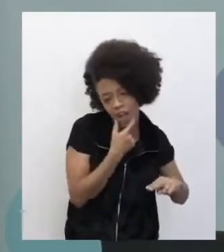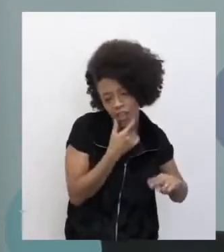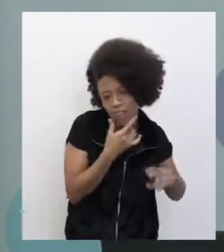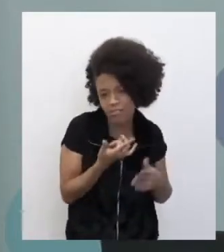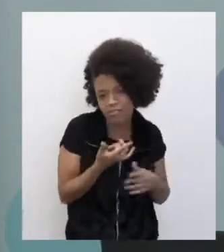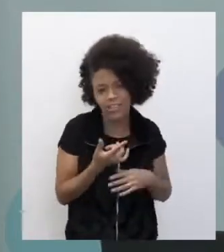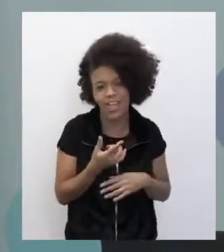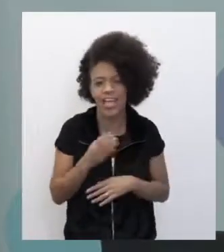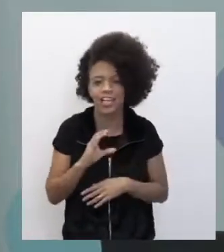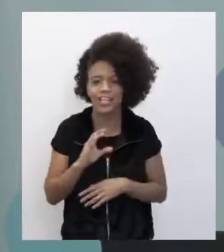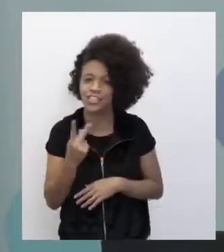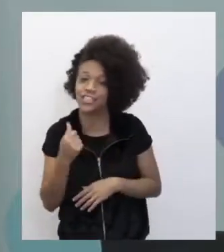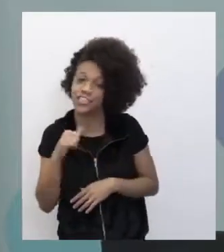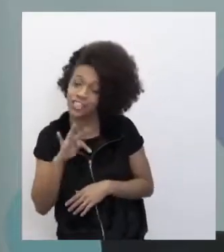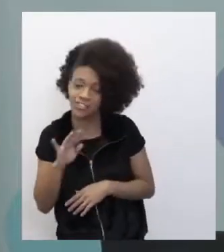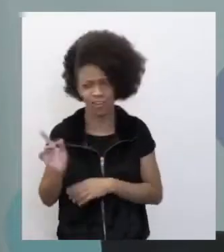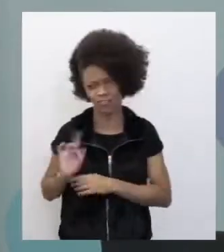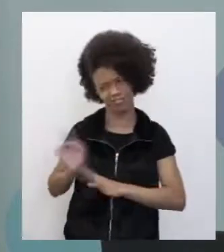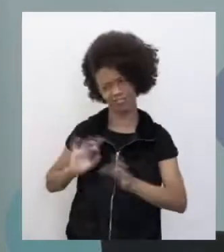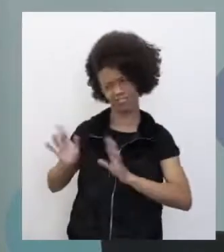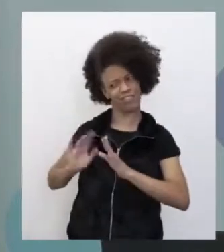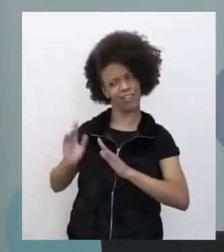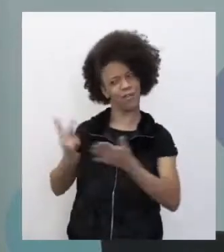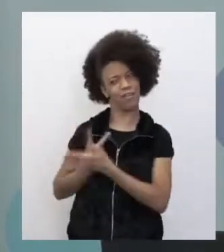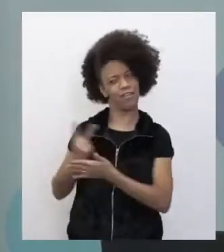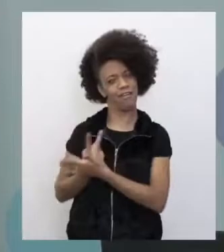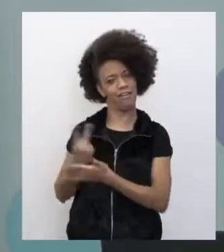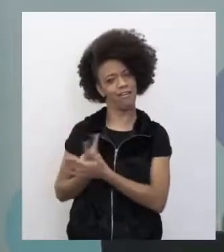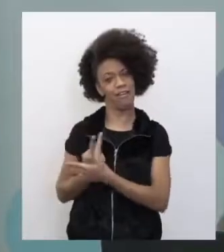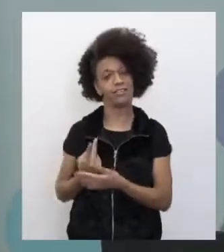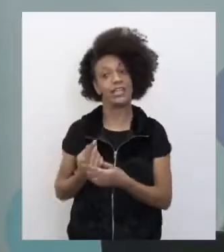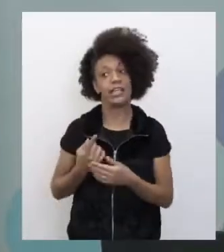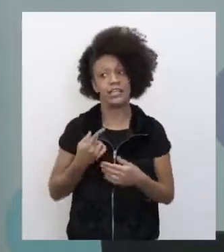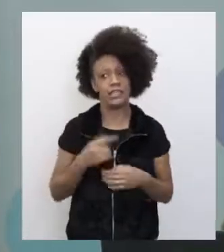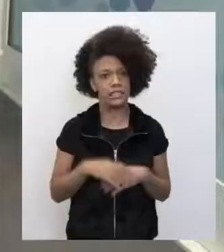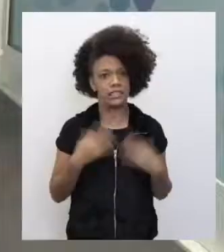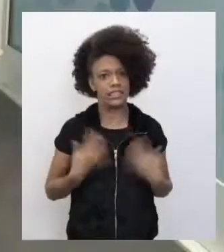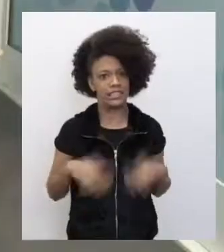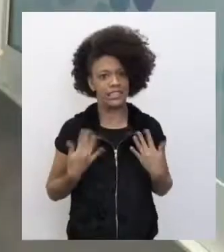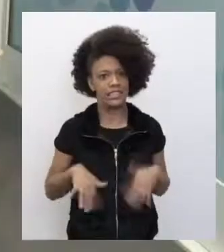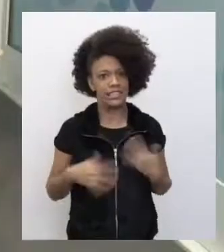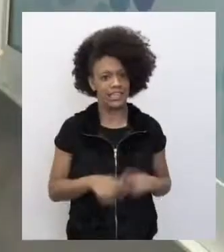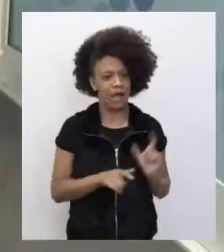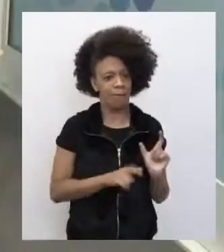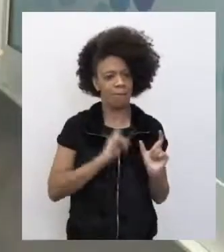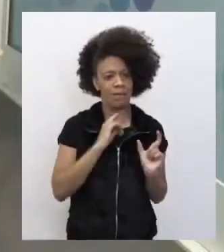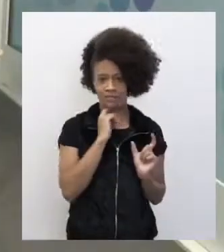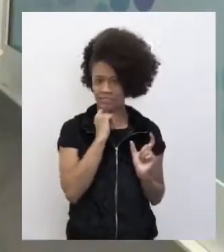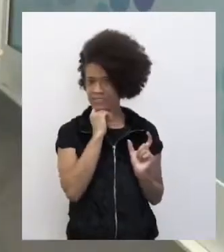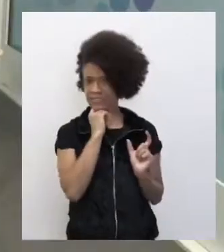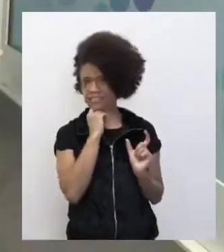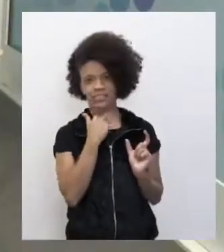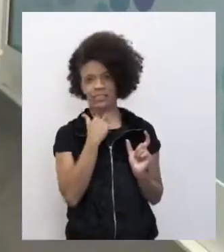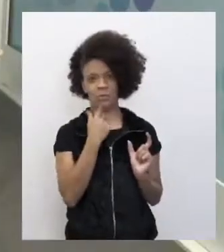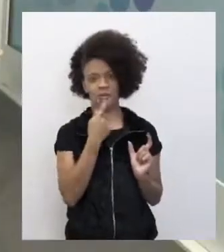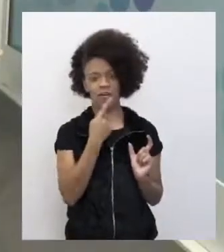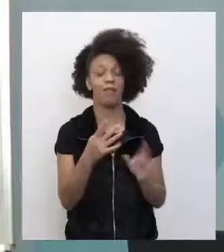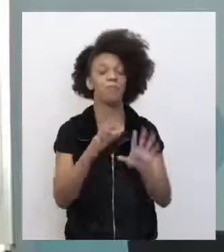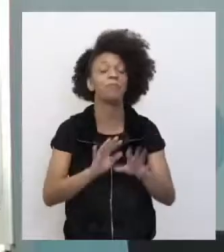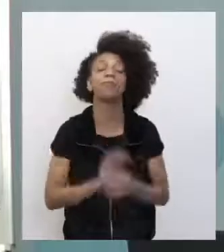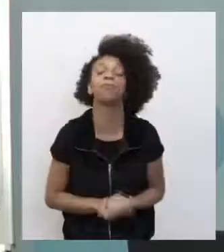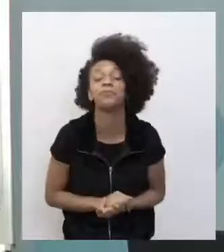Não, chat fica feio também. E aí vira um palavrão também. Ai, não. Ops. Chat. Chat.